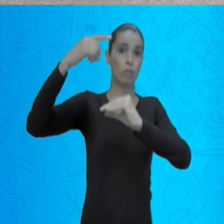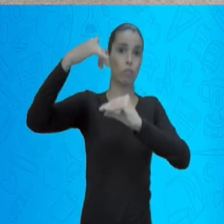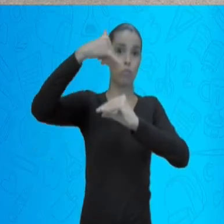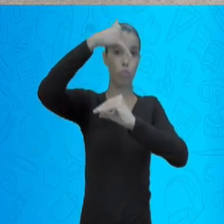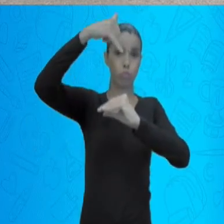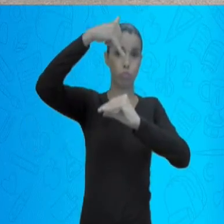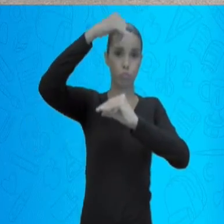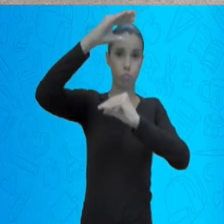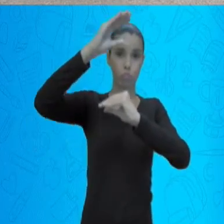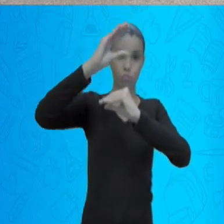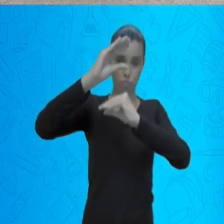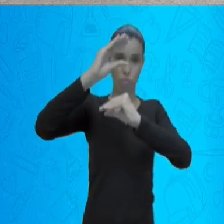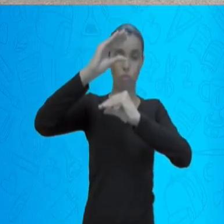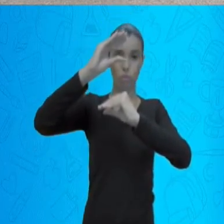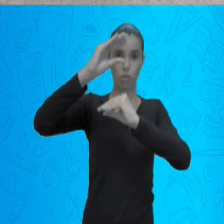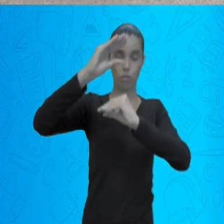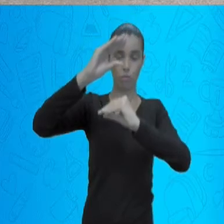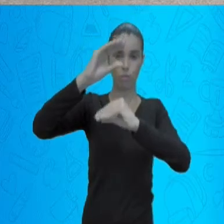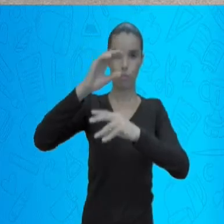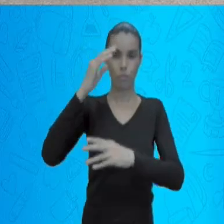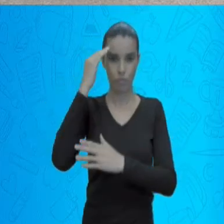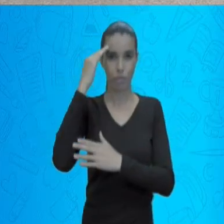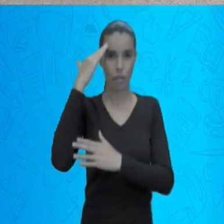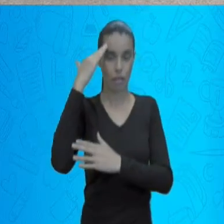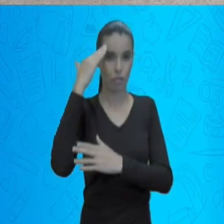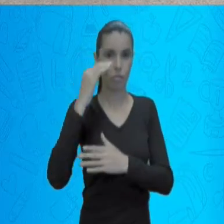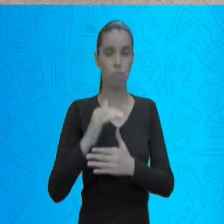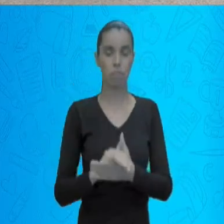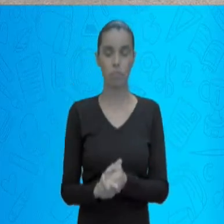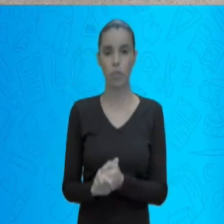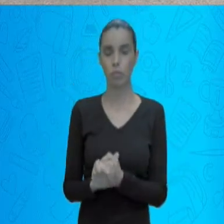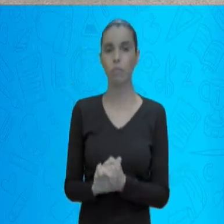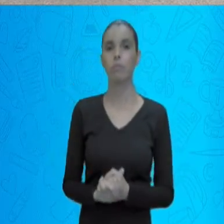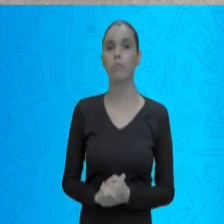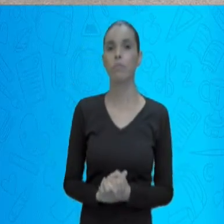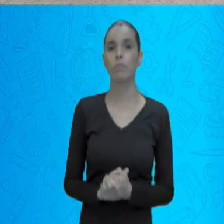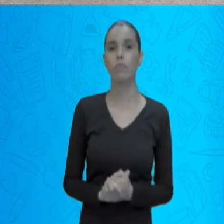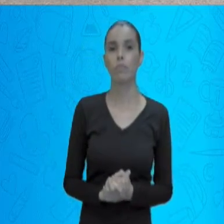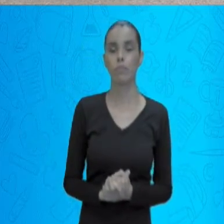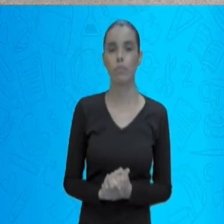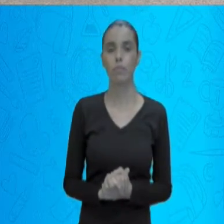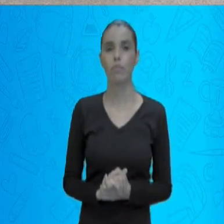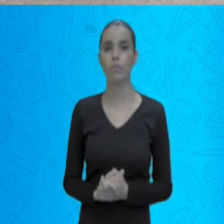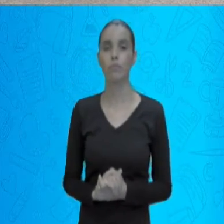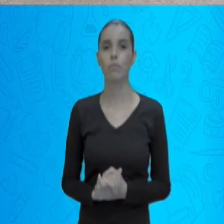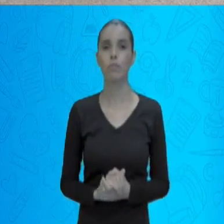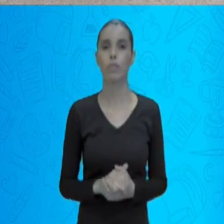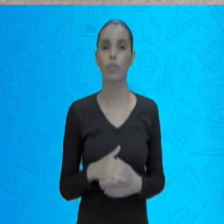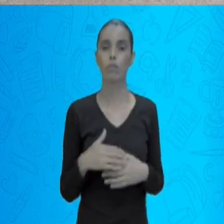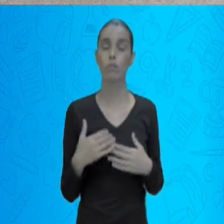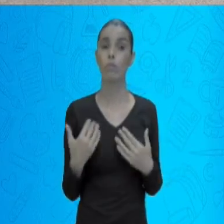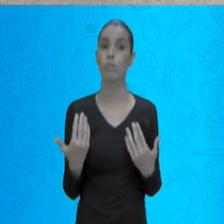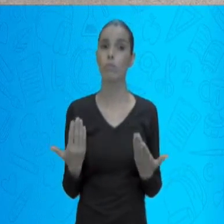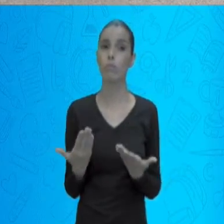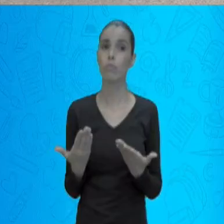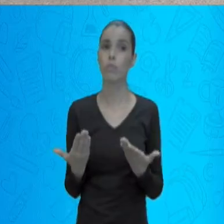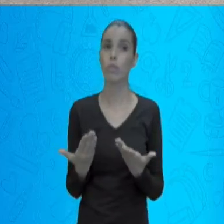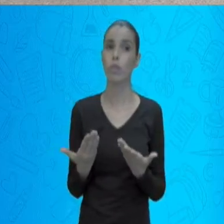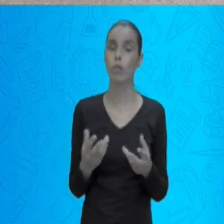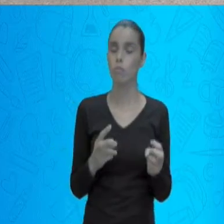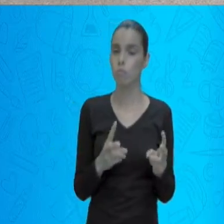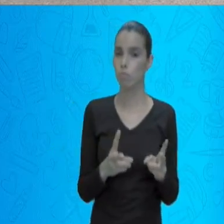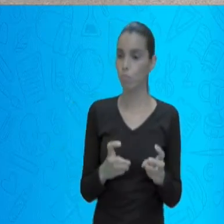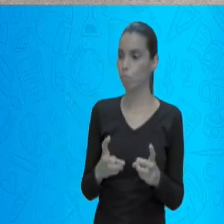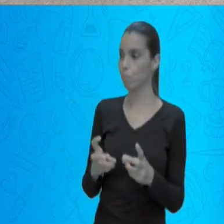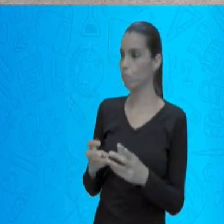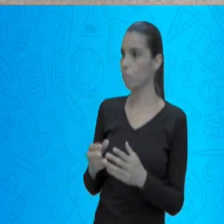ela afunda. Mistura heterogênea, 3 fases, 3 componentes. Bom, temos